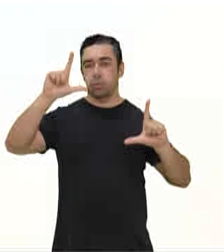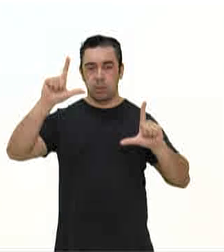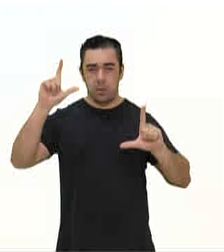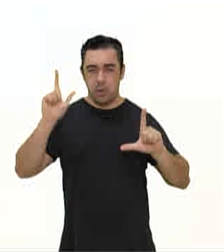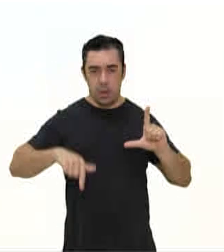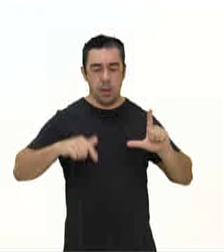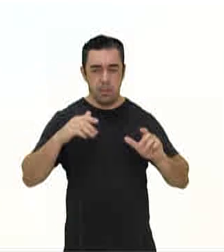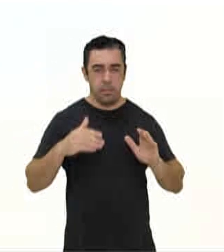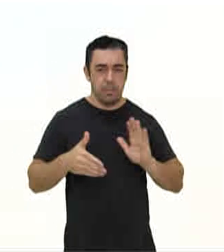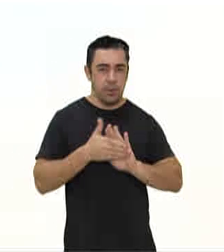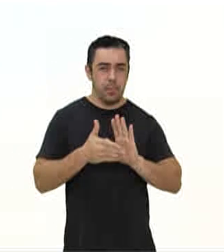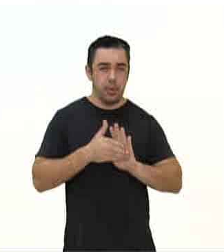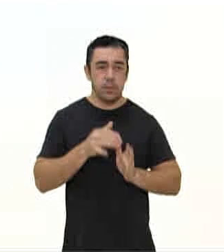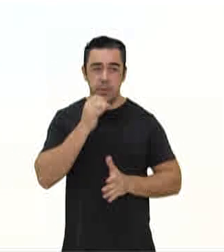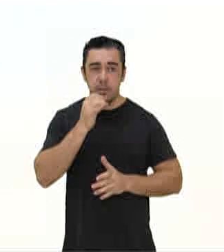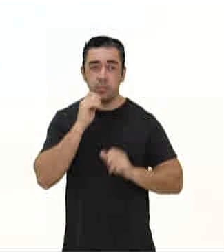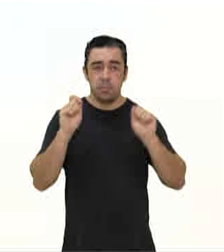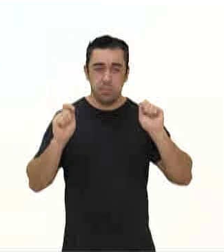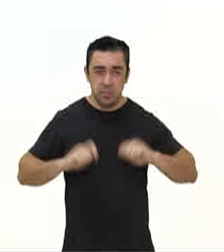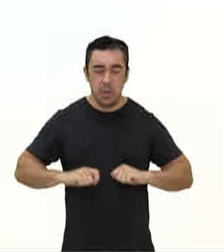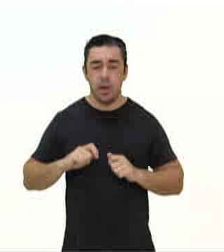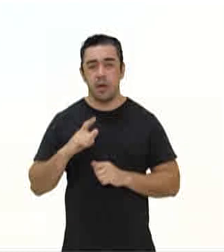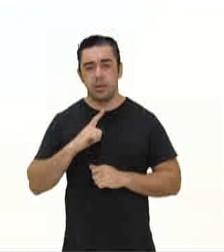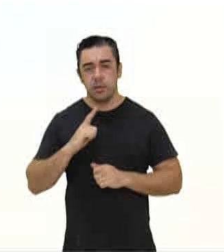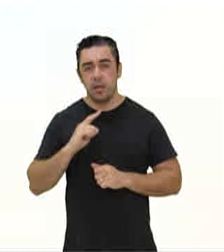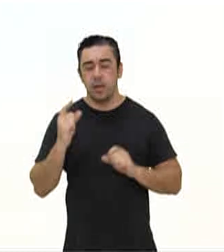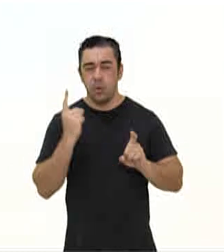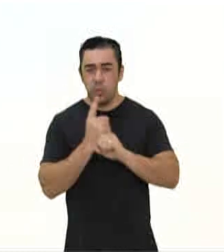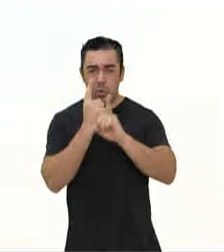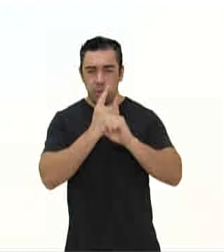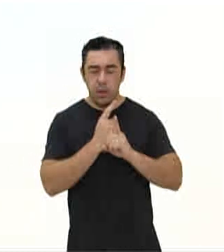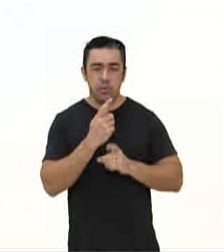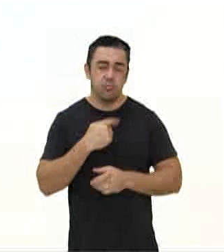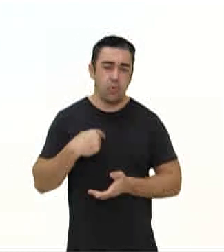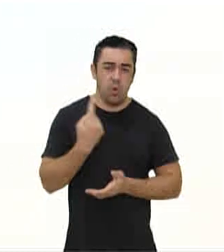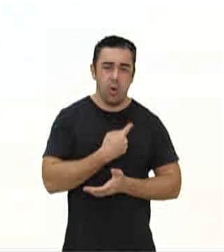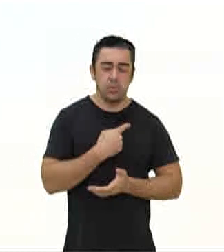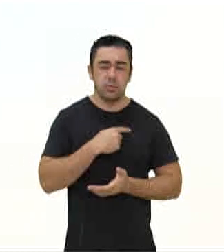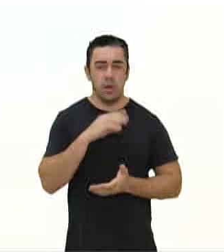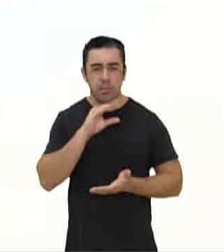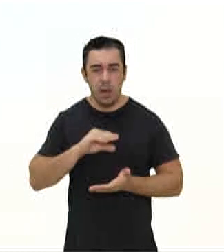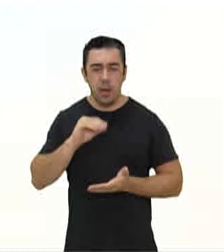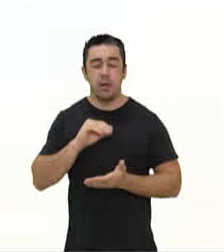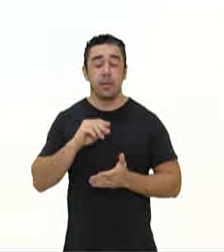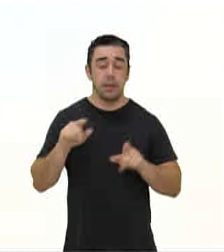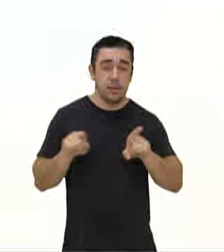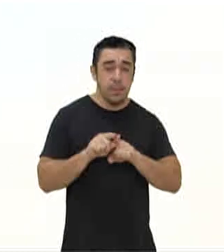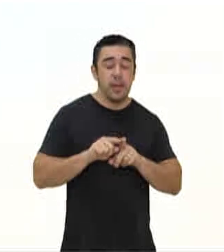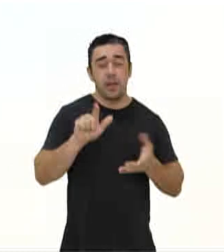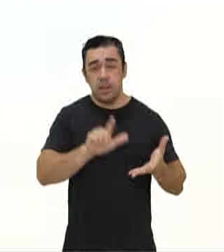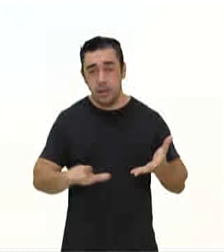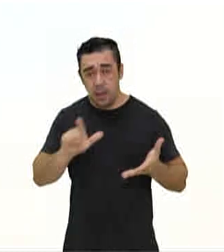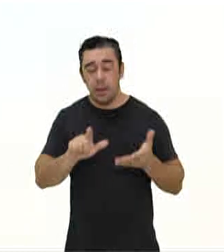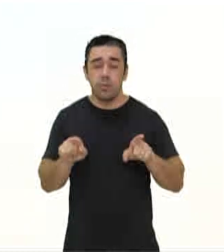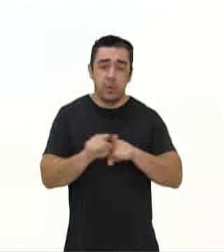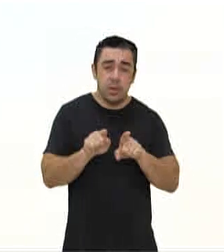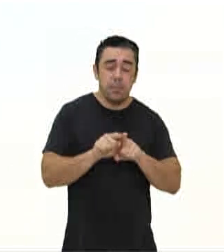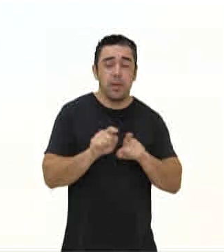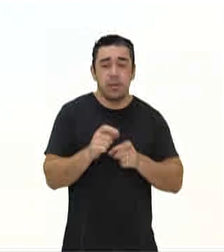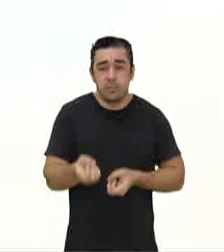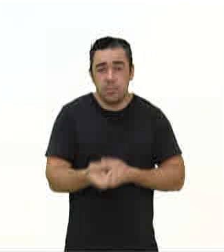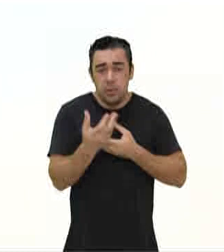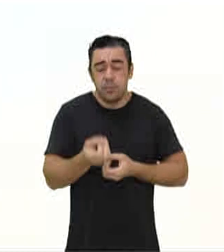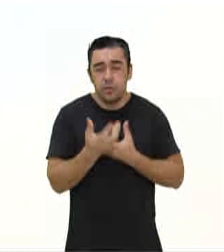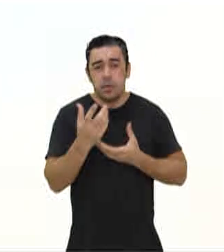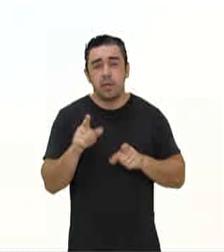proposital em uma declaração. Ela pode ser identificada em falas do cotidiano, em textos literários ou artísticos e também